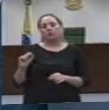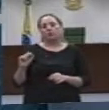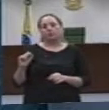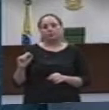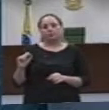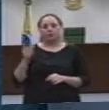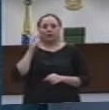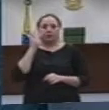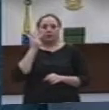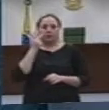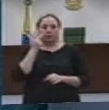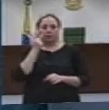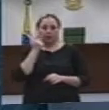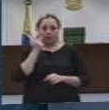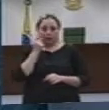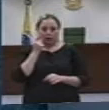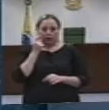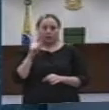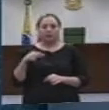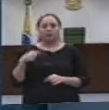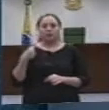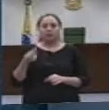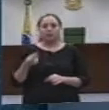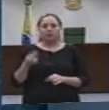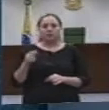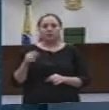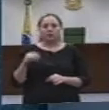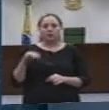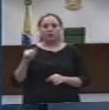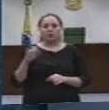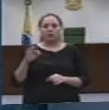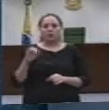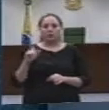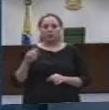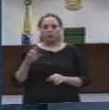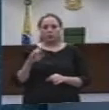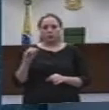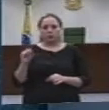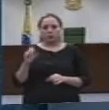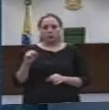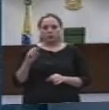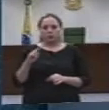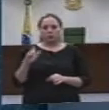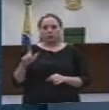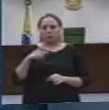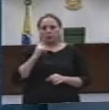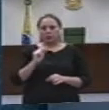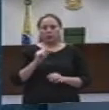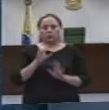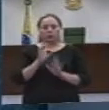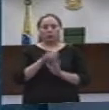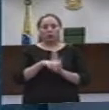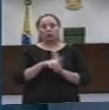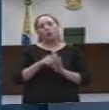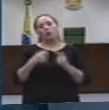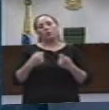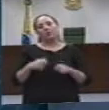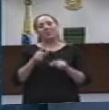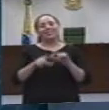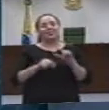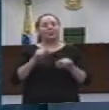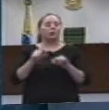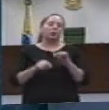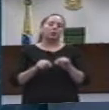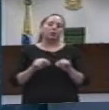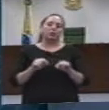Ceará é o Mato Grosso do Sul por exemplo ele fala o conteúdo será definido de forma a atender